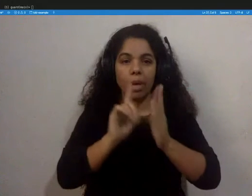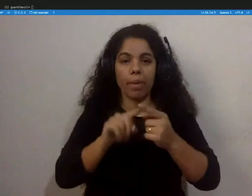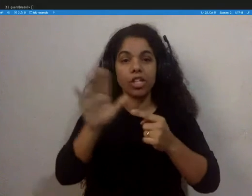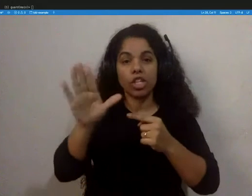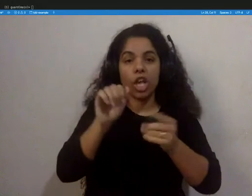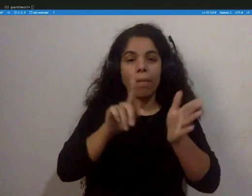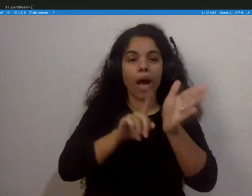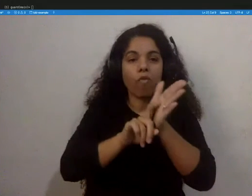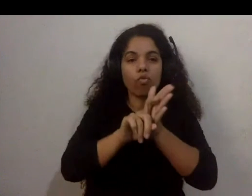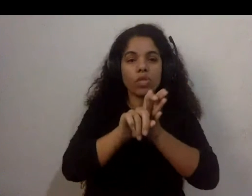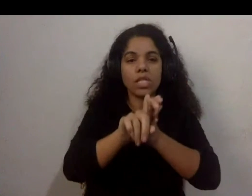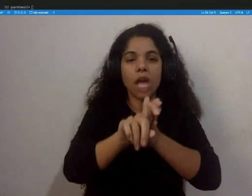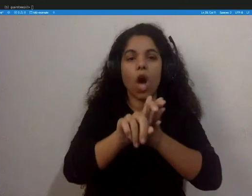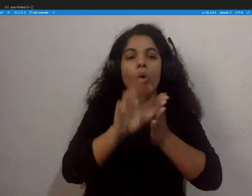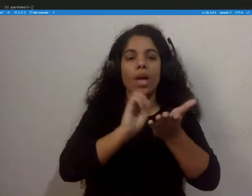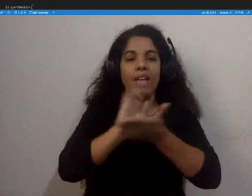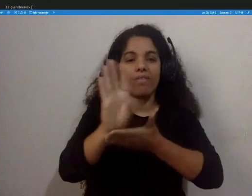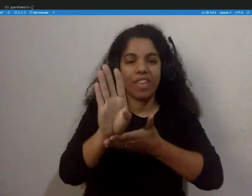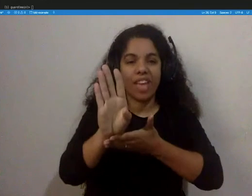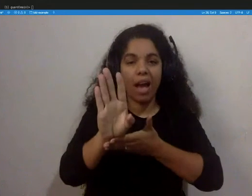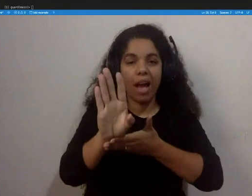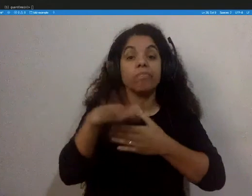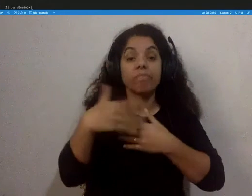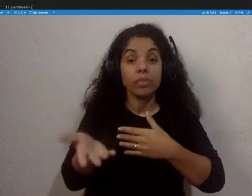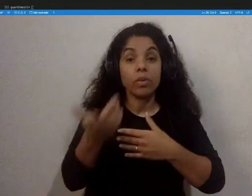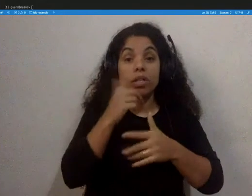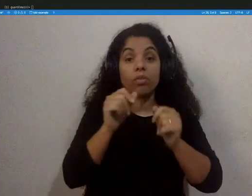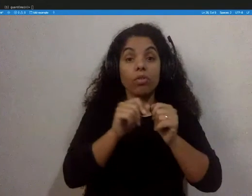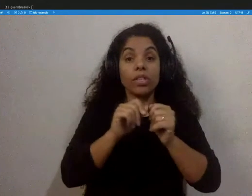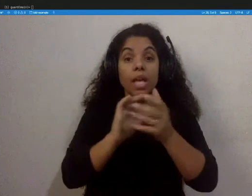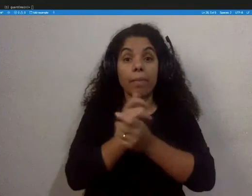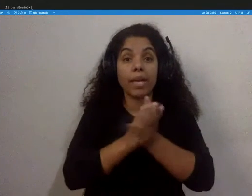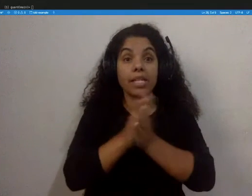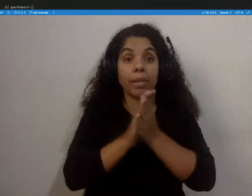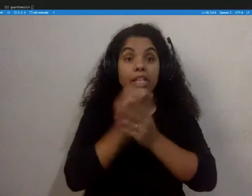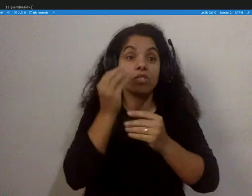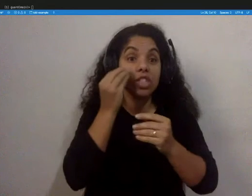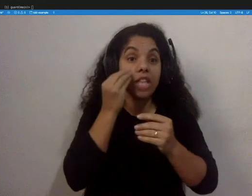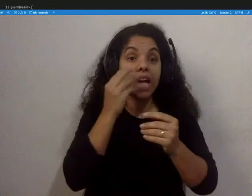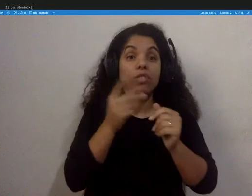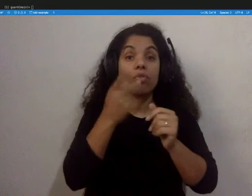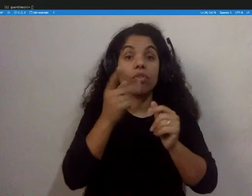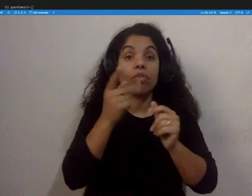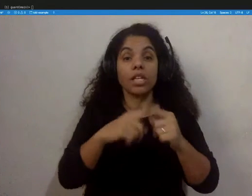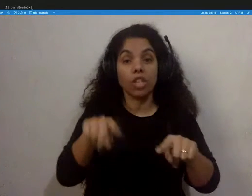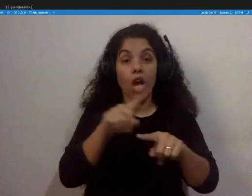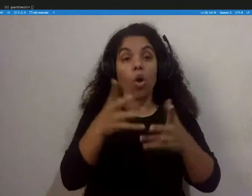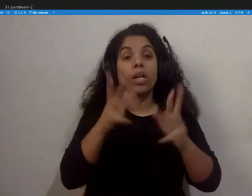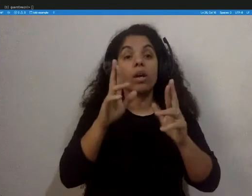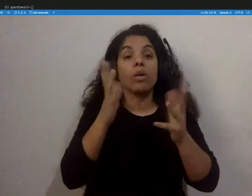função enviar, quando eu for fazer a minha expectativa de teste, eu vou falar o seguinte, olha, agora eu